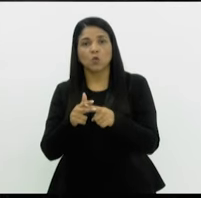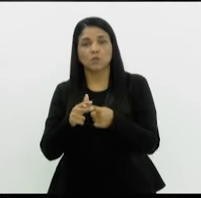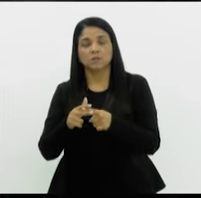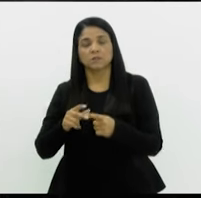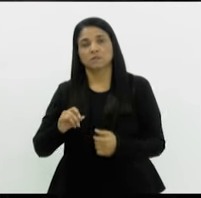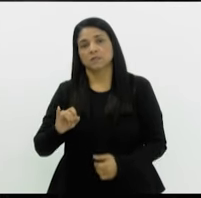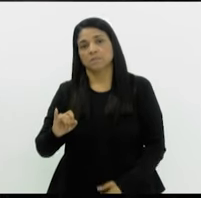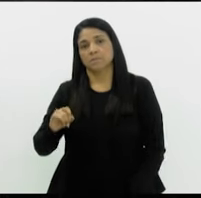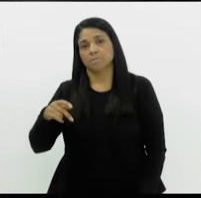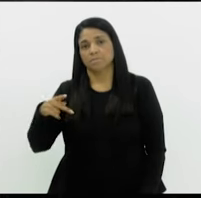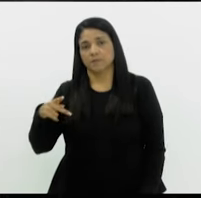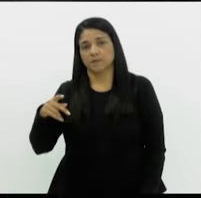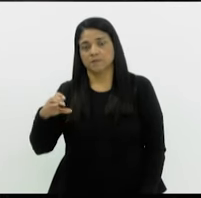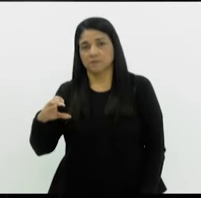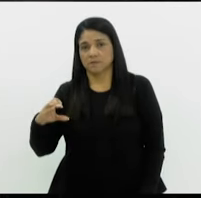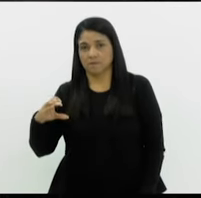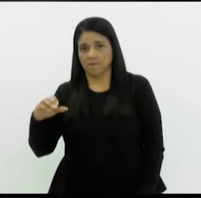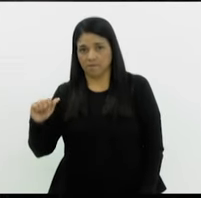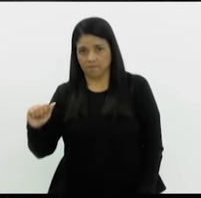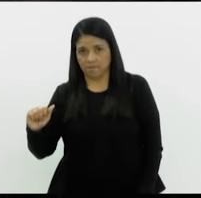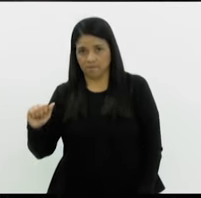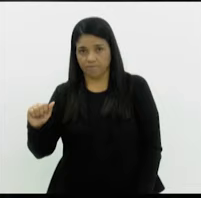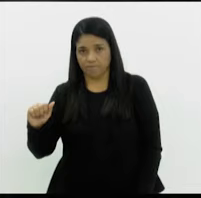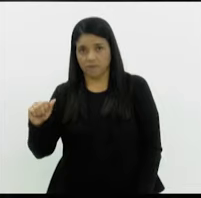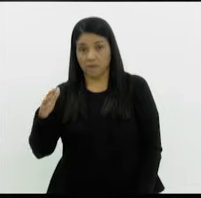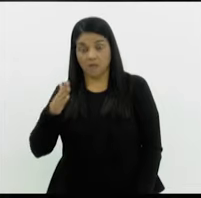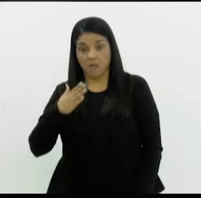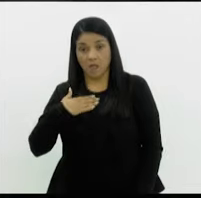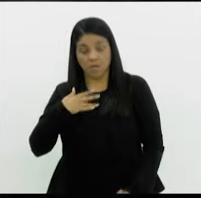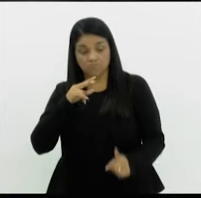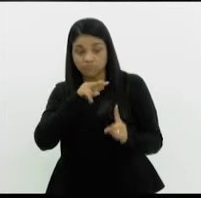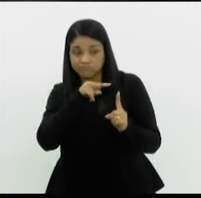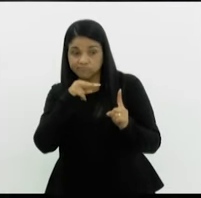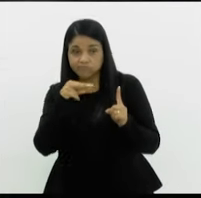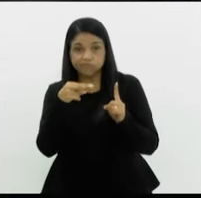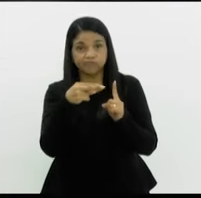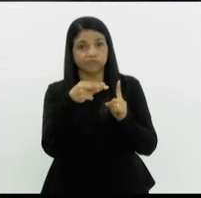IPCA. Isso só do ponto de vista da dívida.